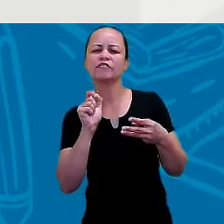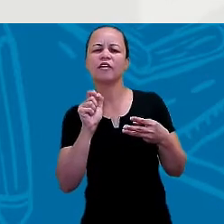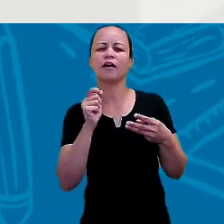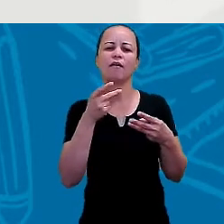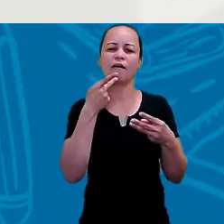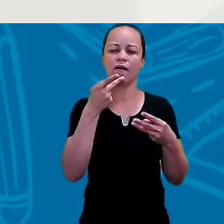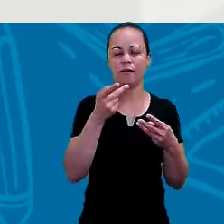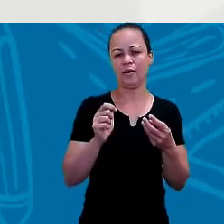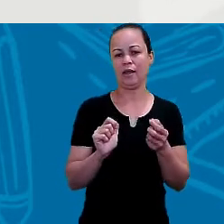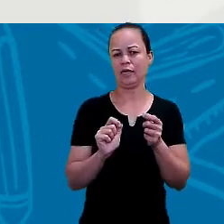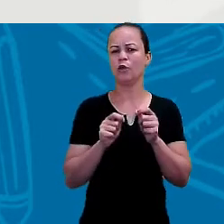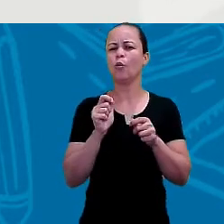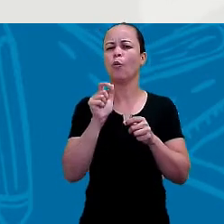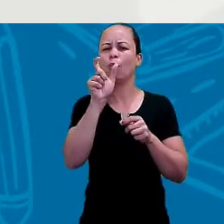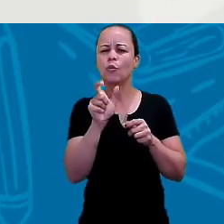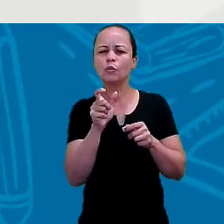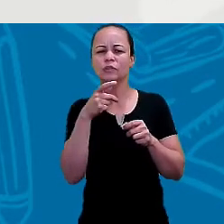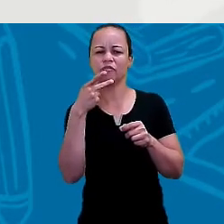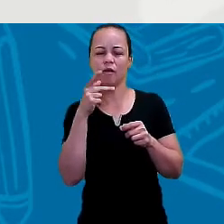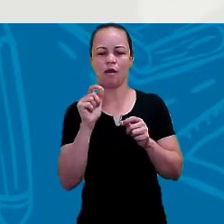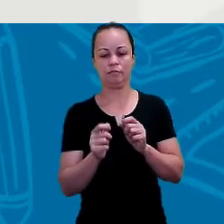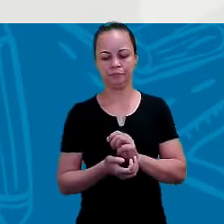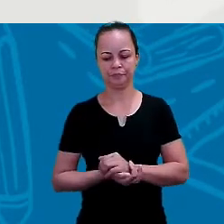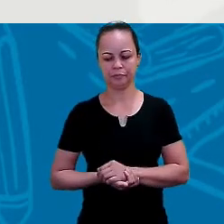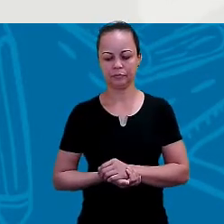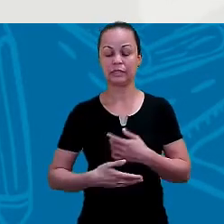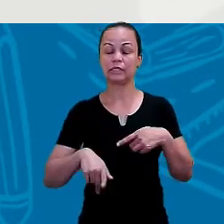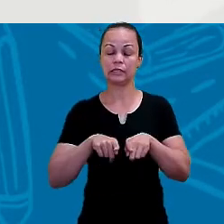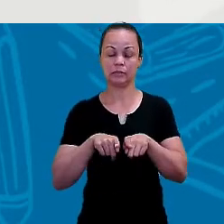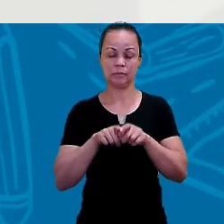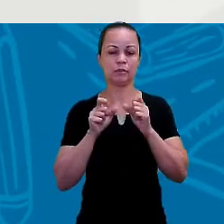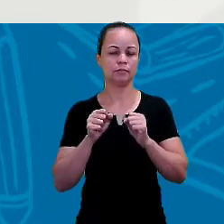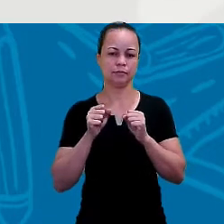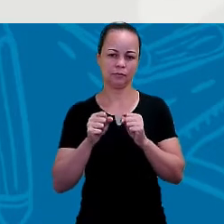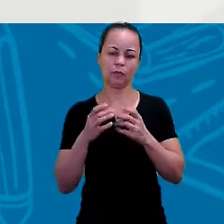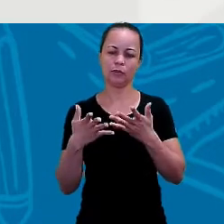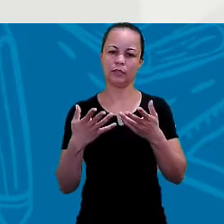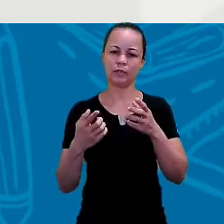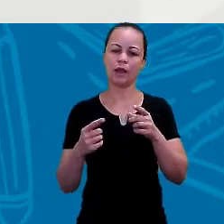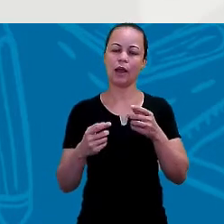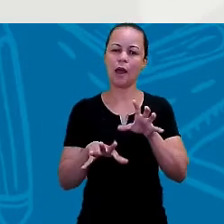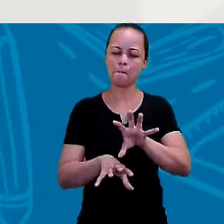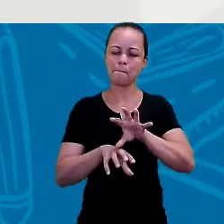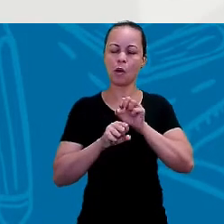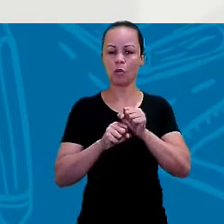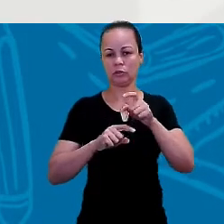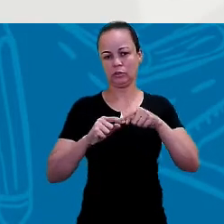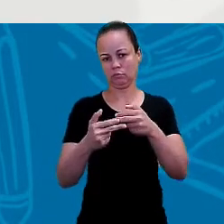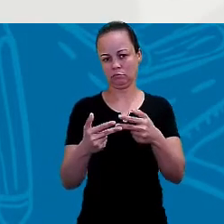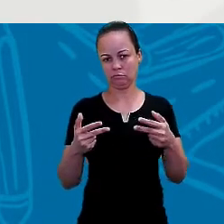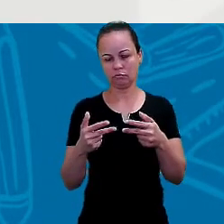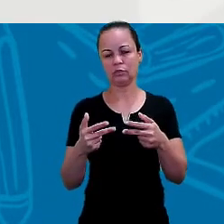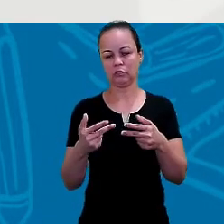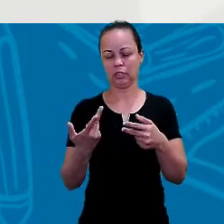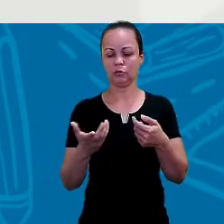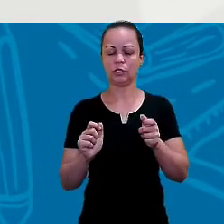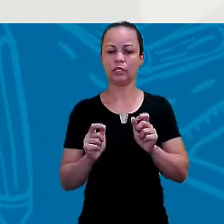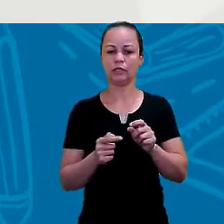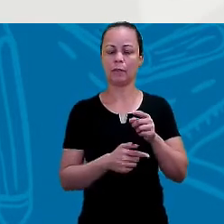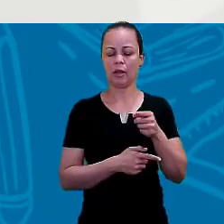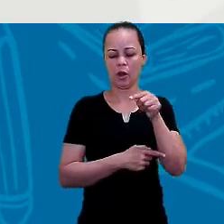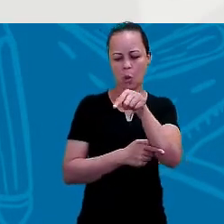e de quem se fala. Ele também ainda pode indicar a posse de um objeto, né? E a localização daquele